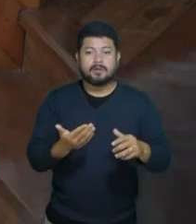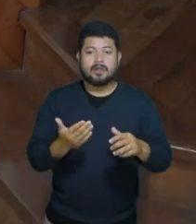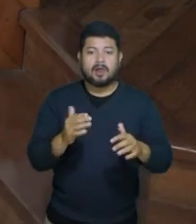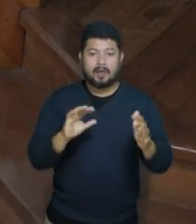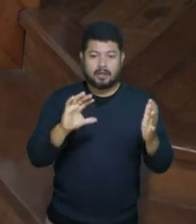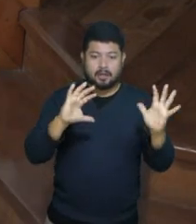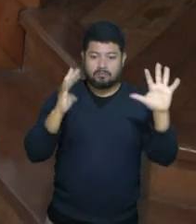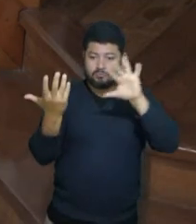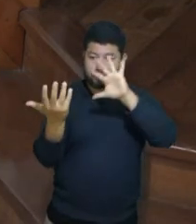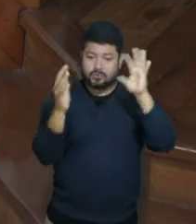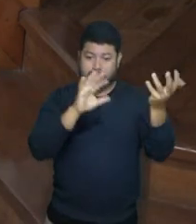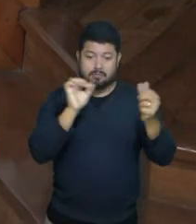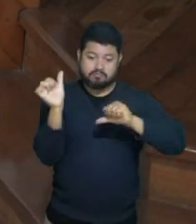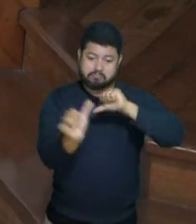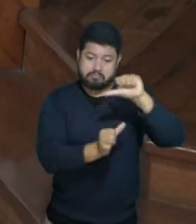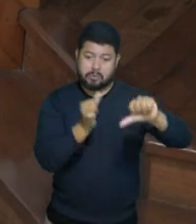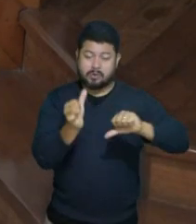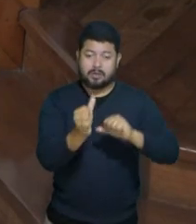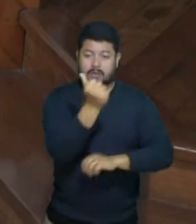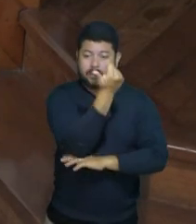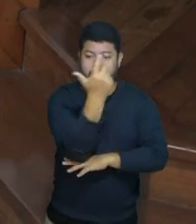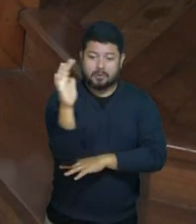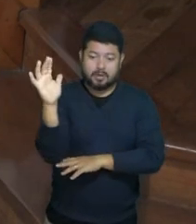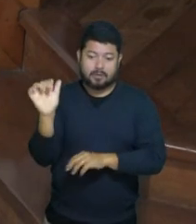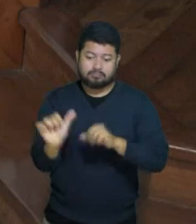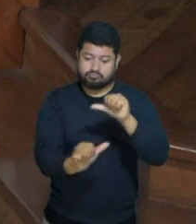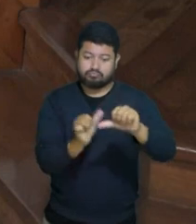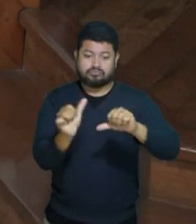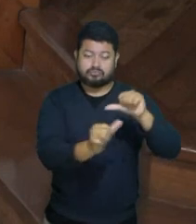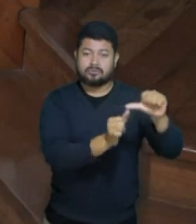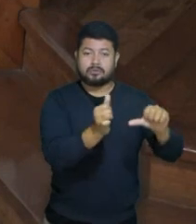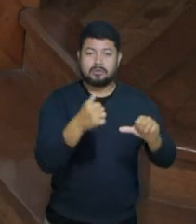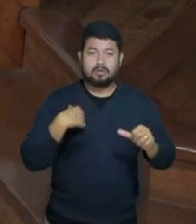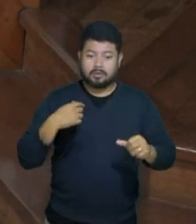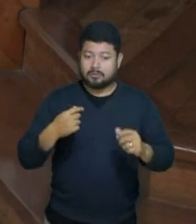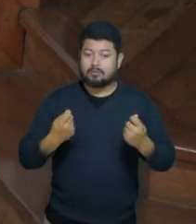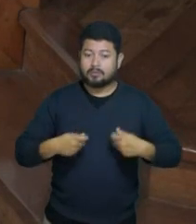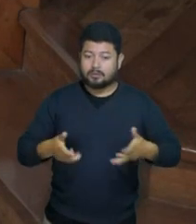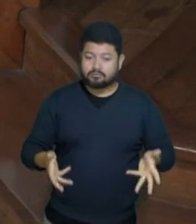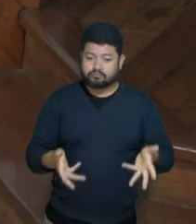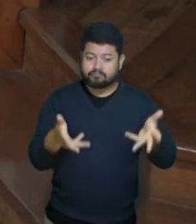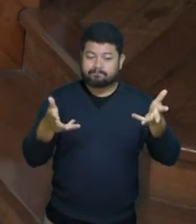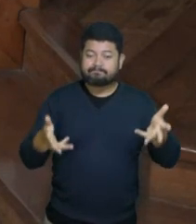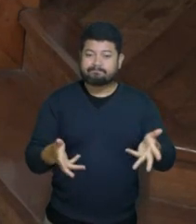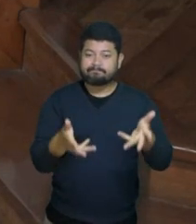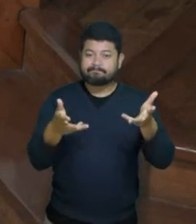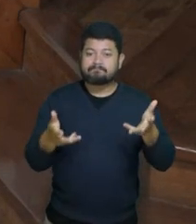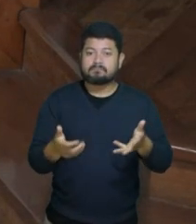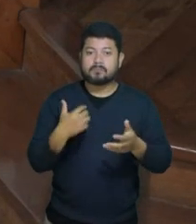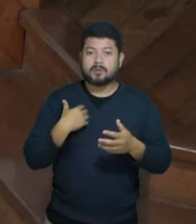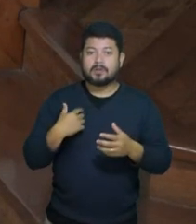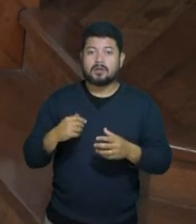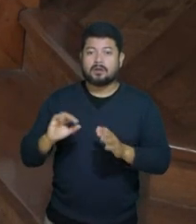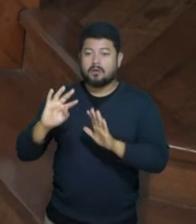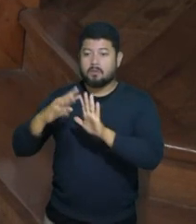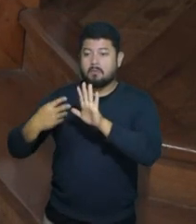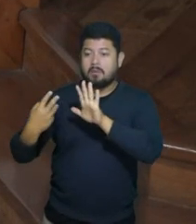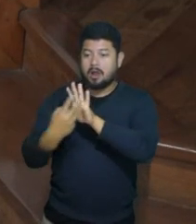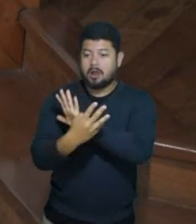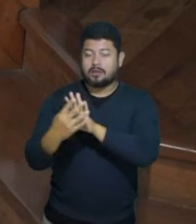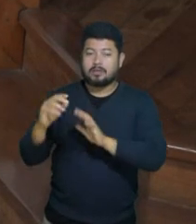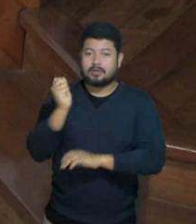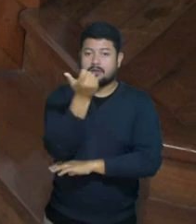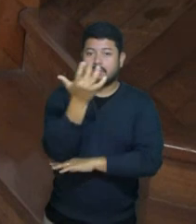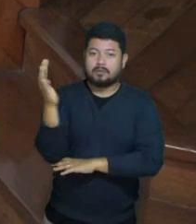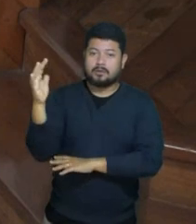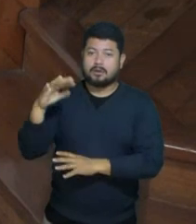das mudanças climáticas, da parte ambiental, e desmitificar que uma agenda ambiental sustentável